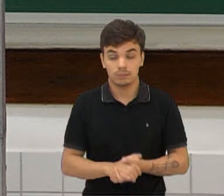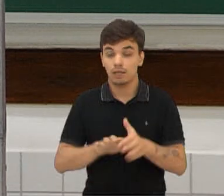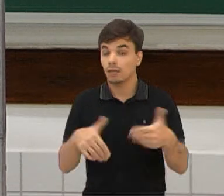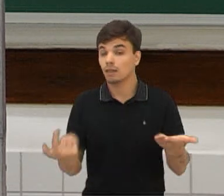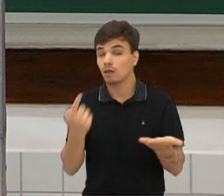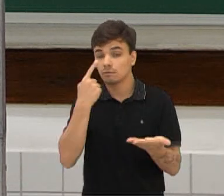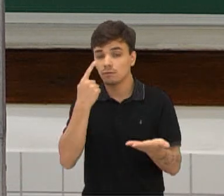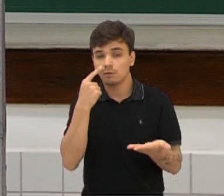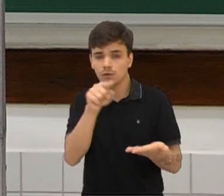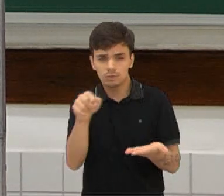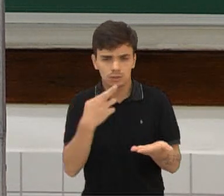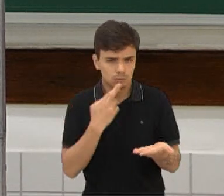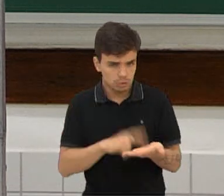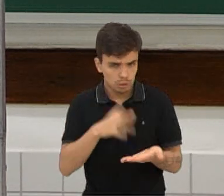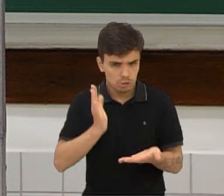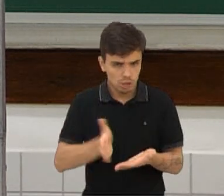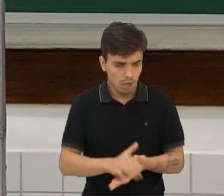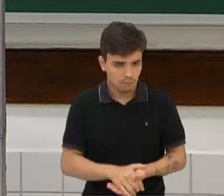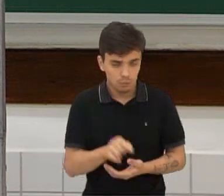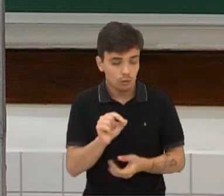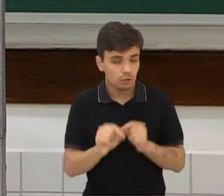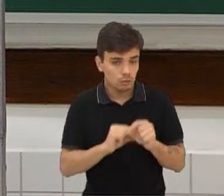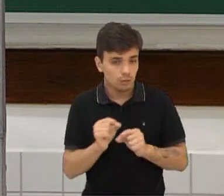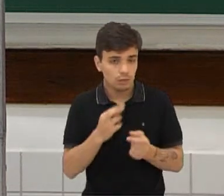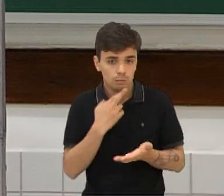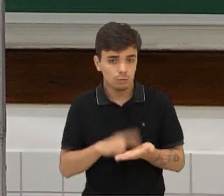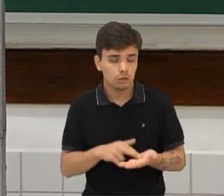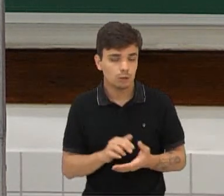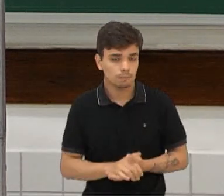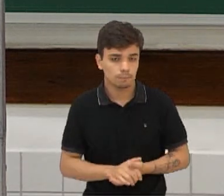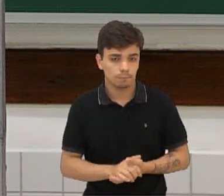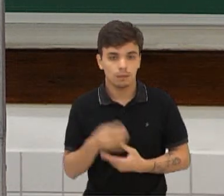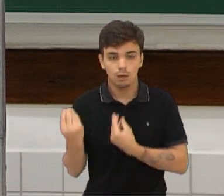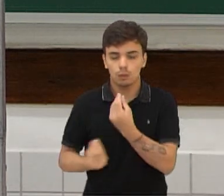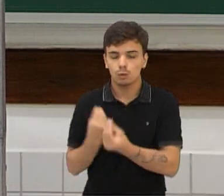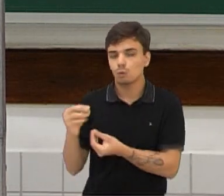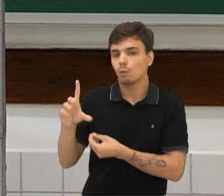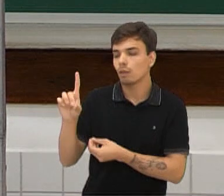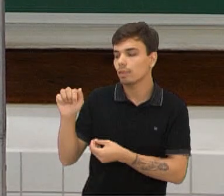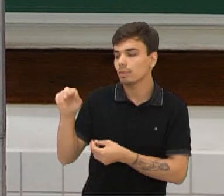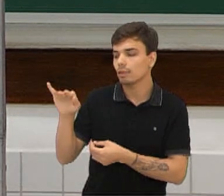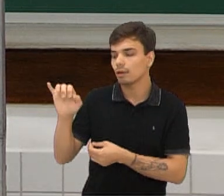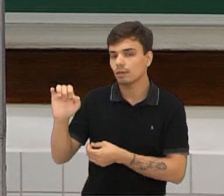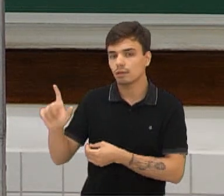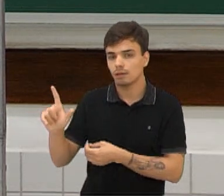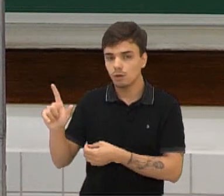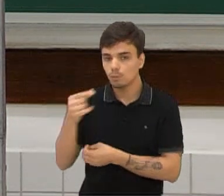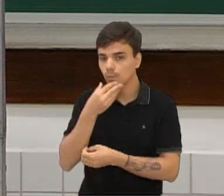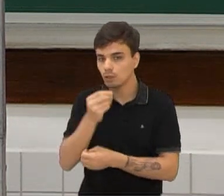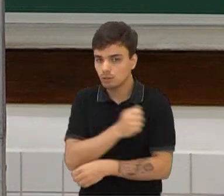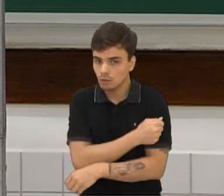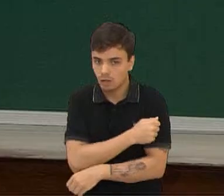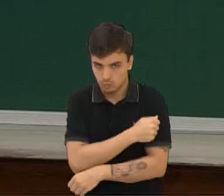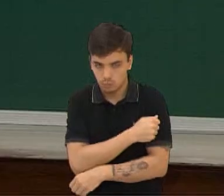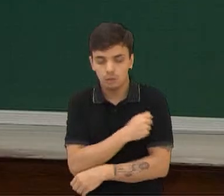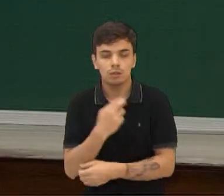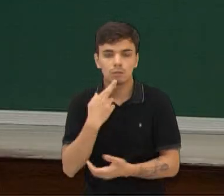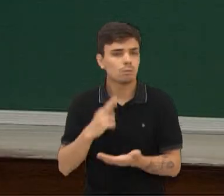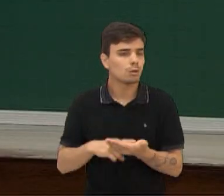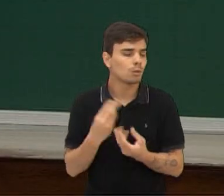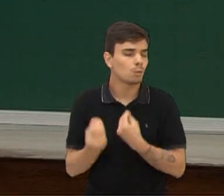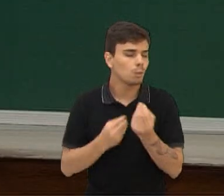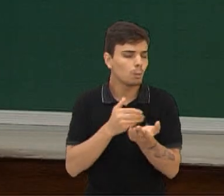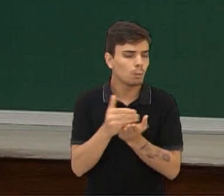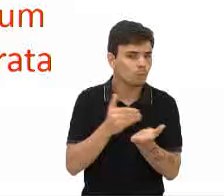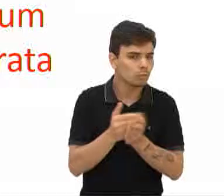Vamos ver então o que vocês responderam. O que você respondeu para mim? Como é que foi que o Daniel Gomes aqui, a técnica que ele usou para introduzir a redação